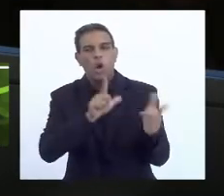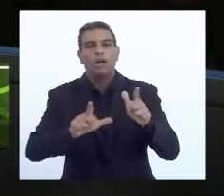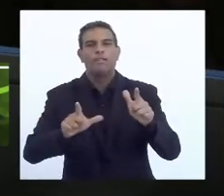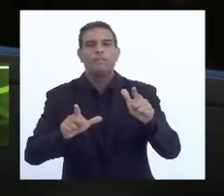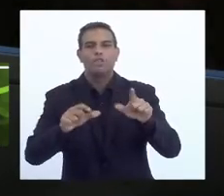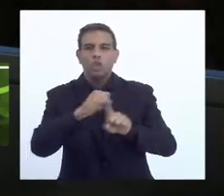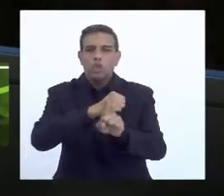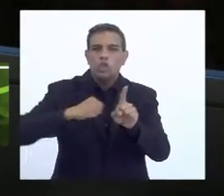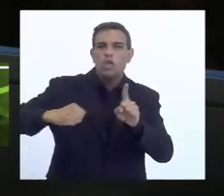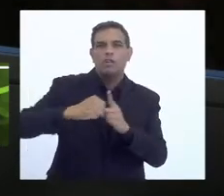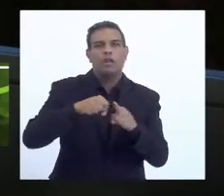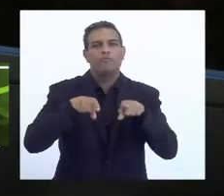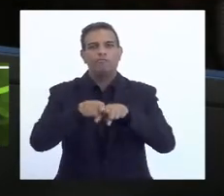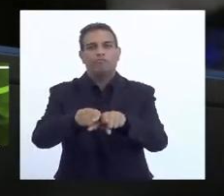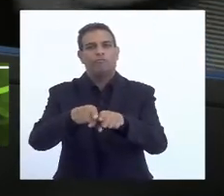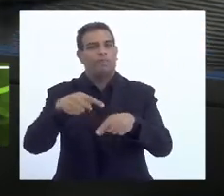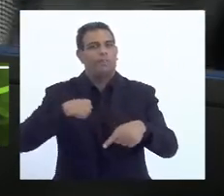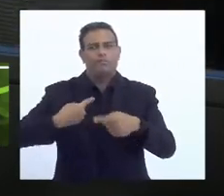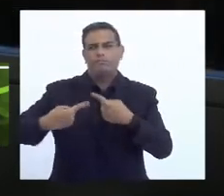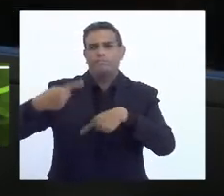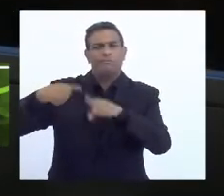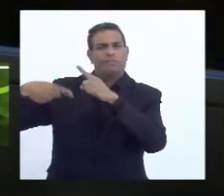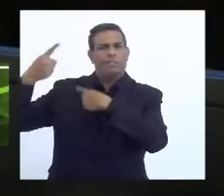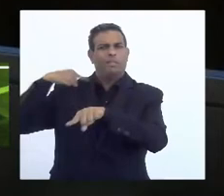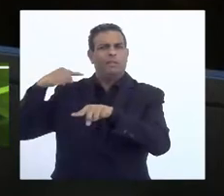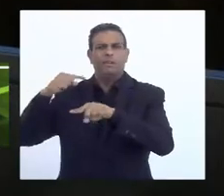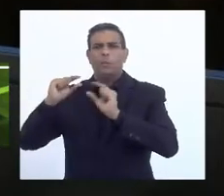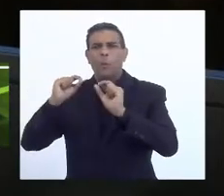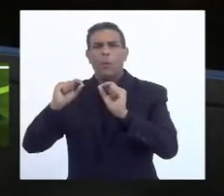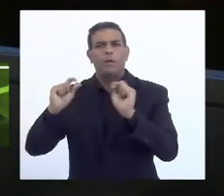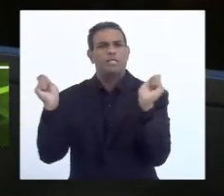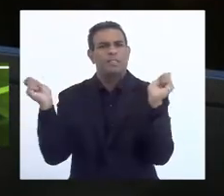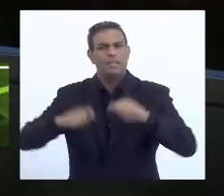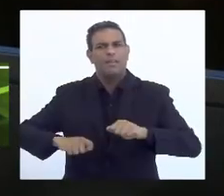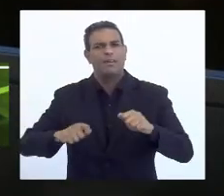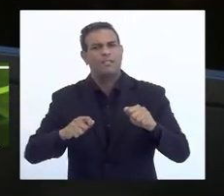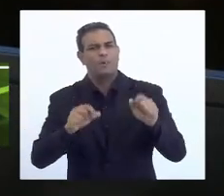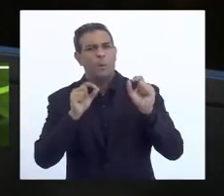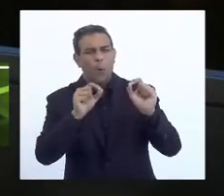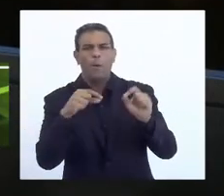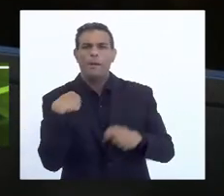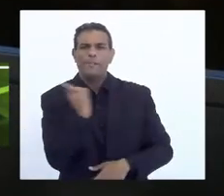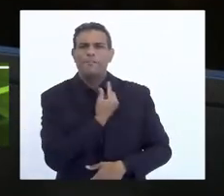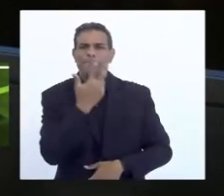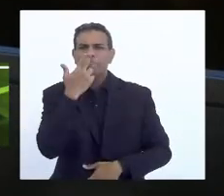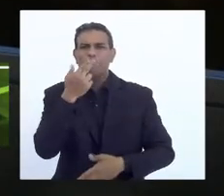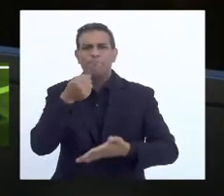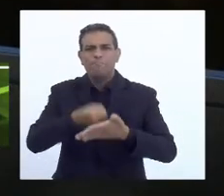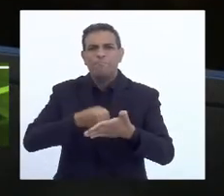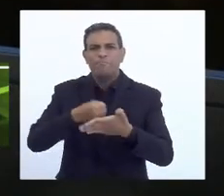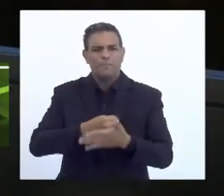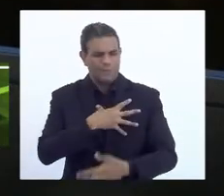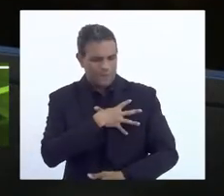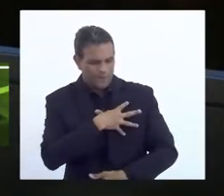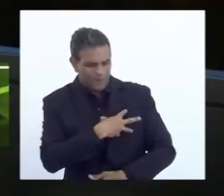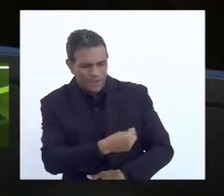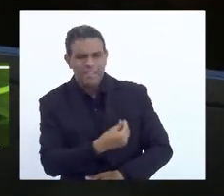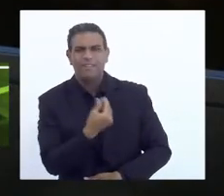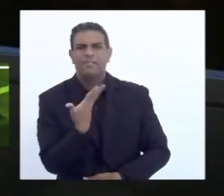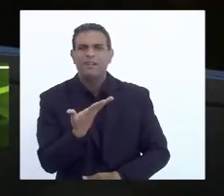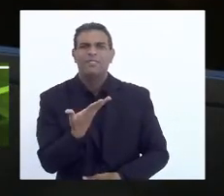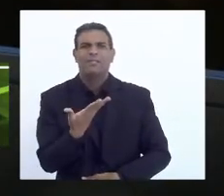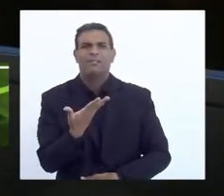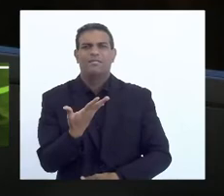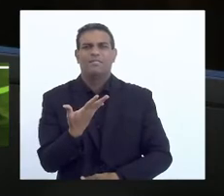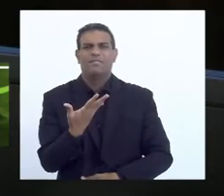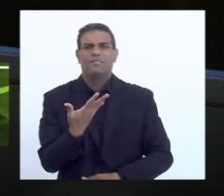isso, não tem uma herança genética, né? Como a Manu falou, né? Não sou filha